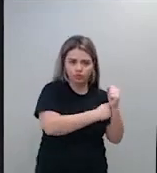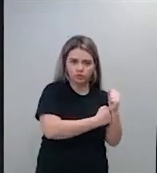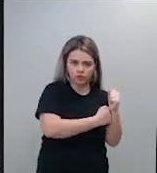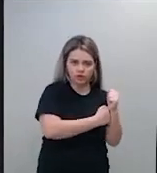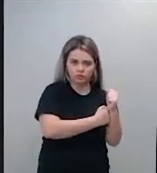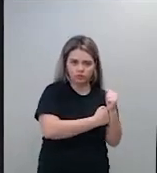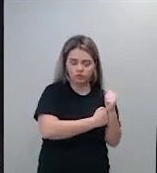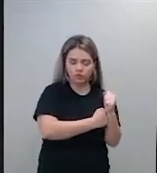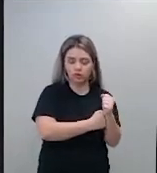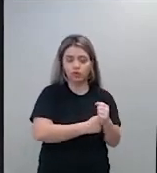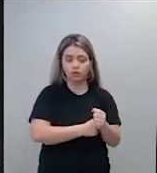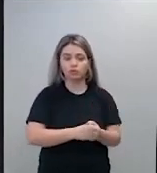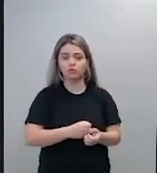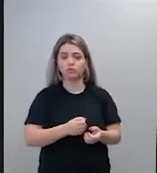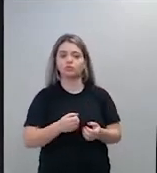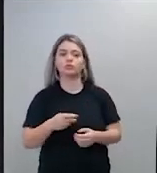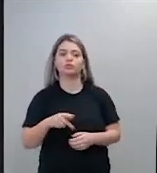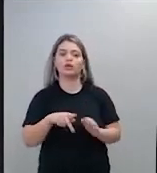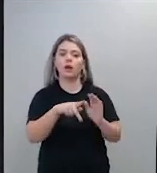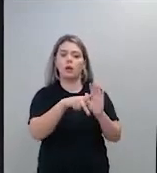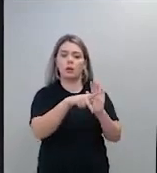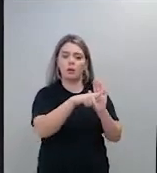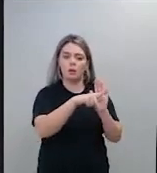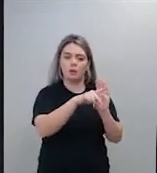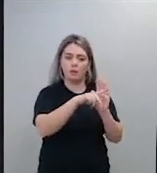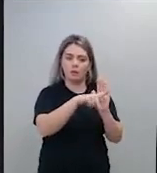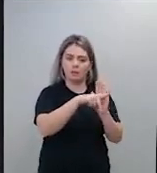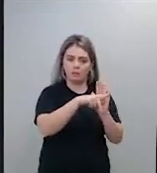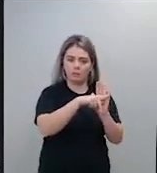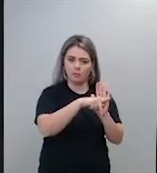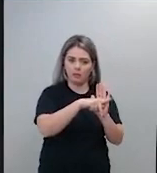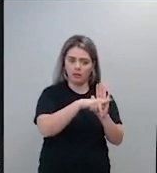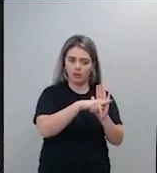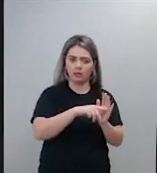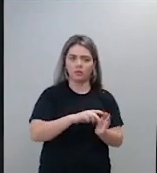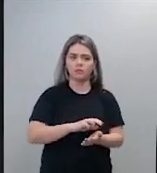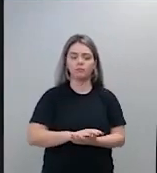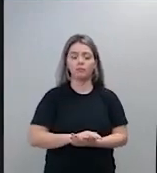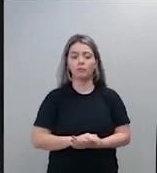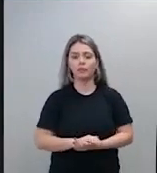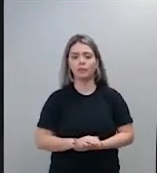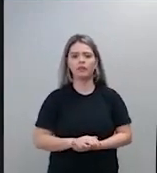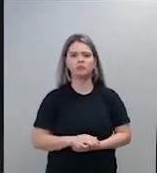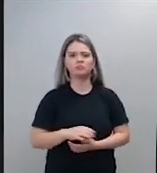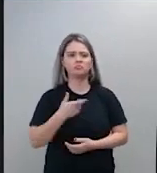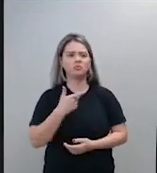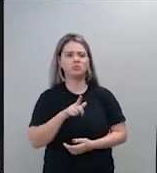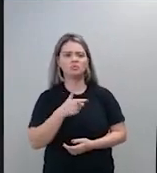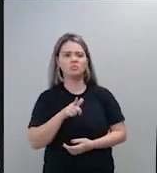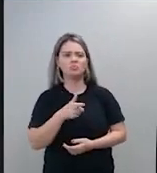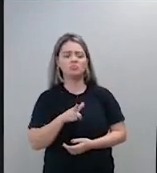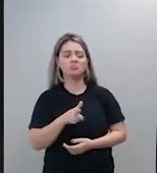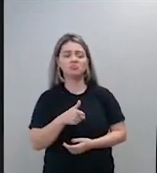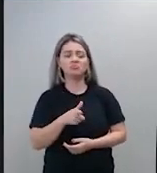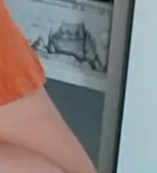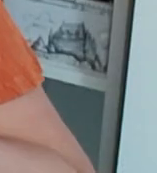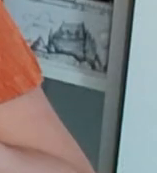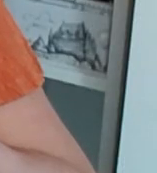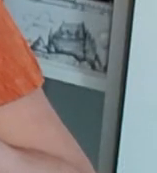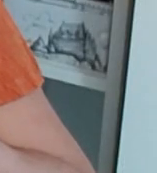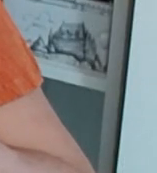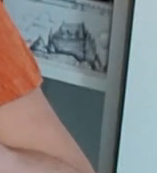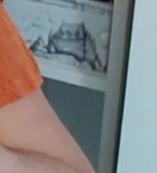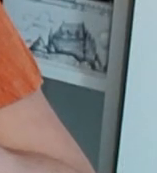ausência de procedimento administrativo para o início do processo de sonegação fiscal poderia configurar a indevida supressão de instância